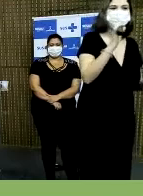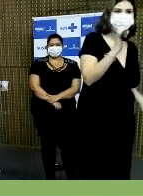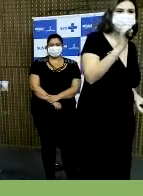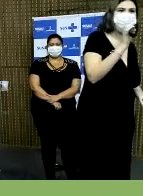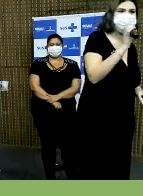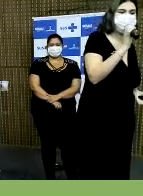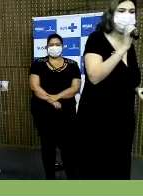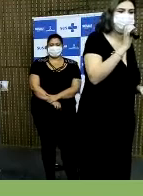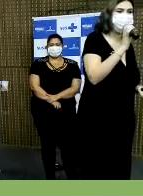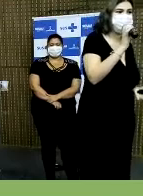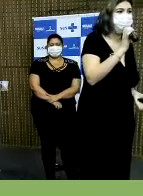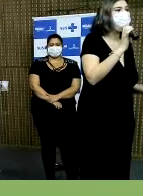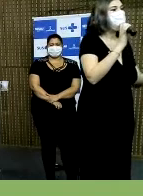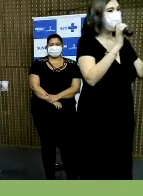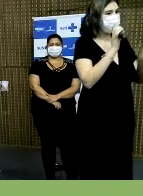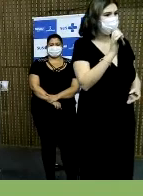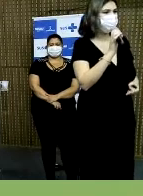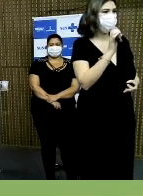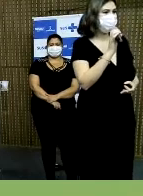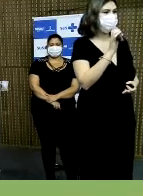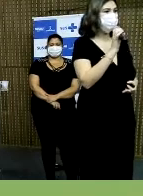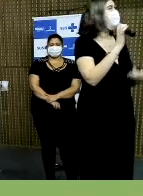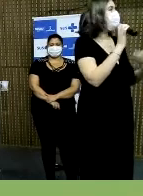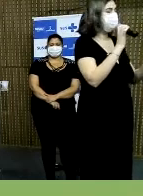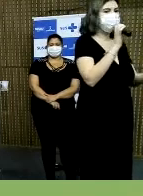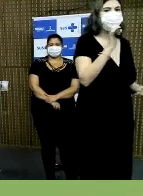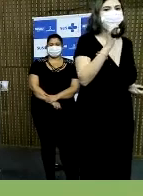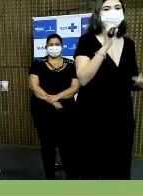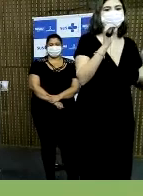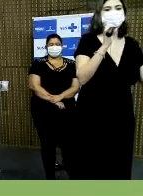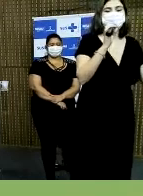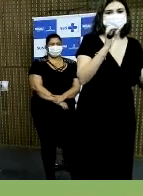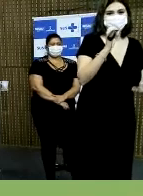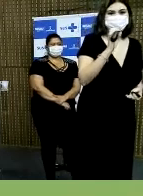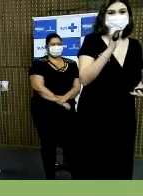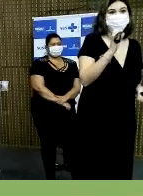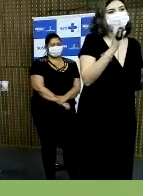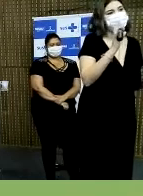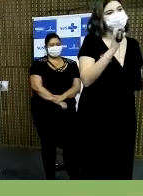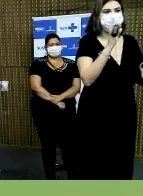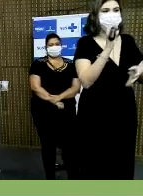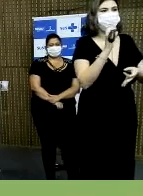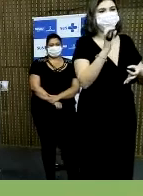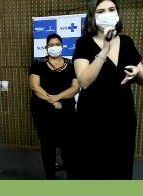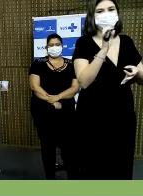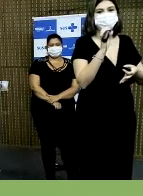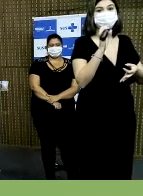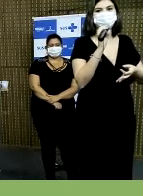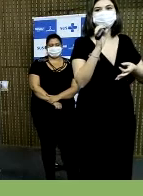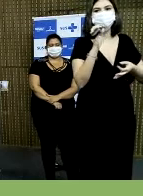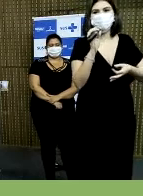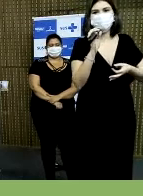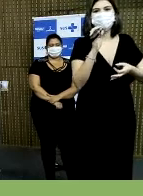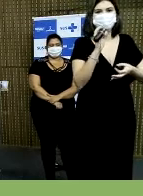e a sensibilização dessa população para estar procurando a puericultura, este acompanhamento, não somente quando a criança apresenta